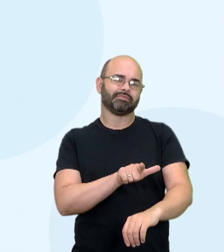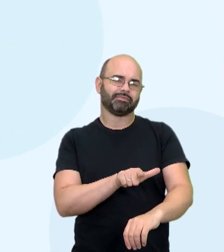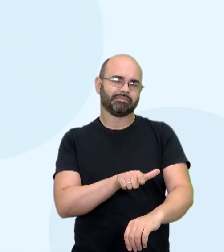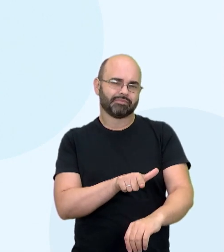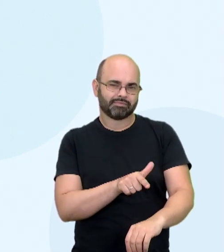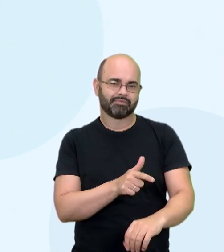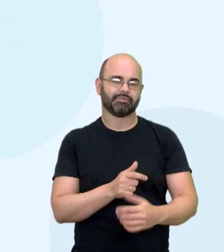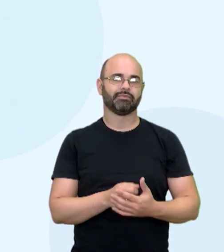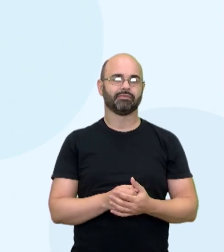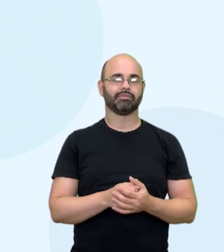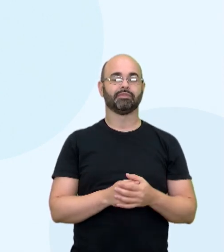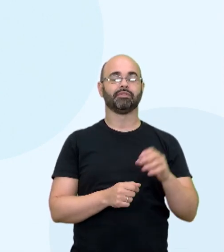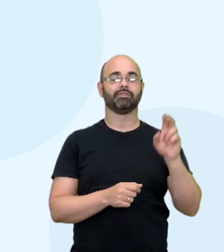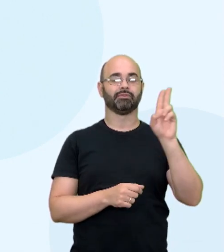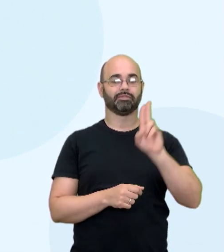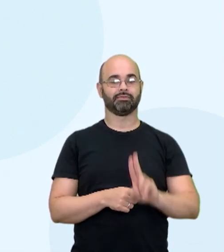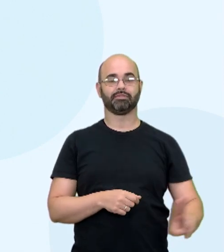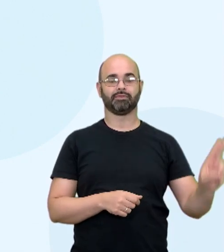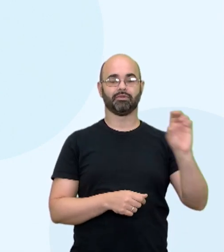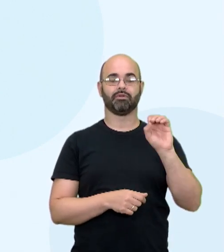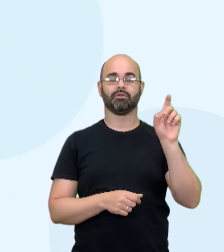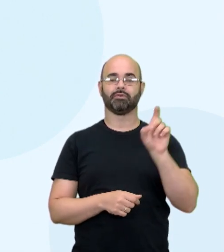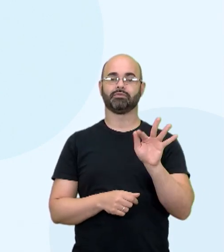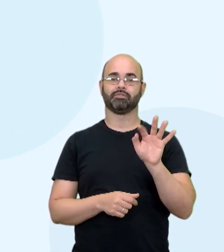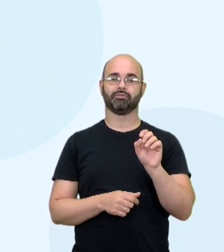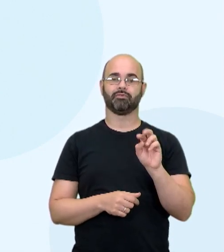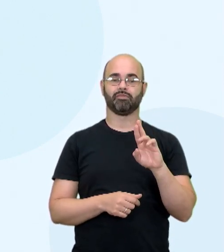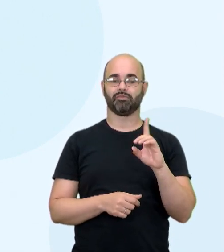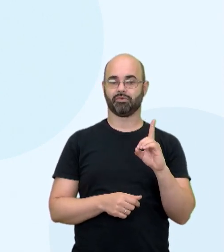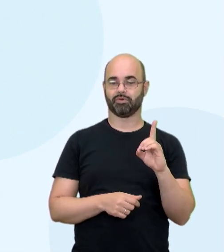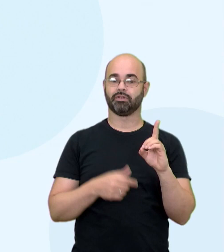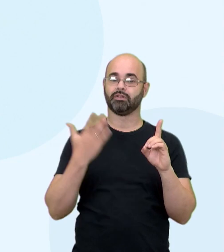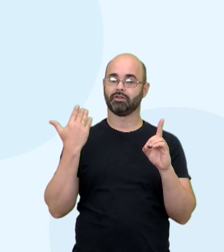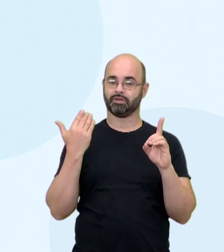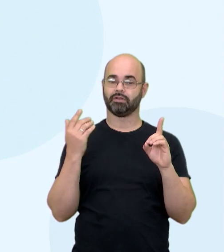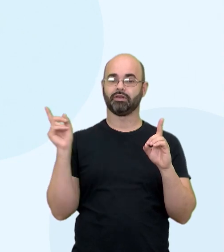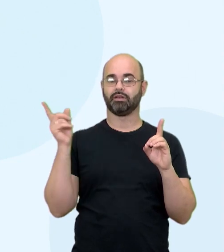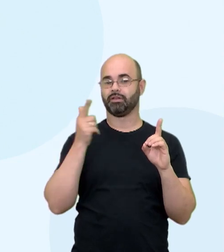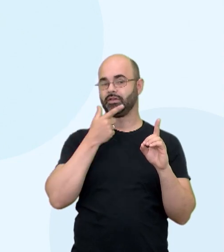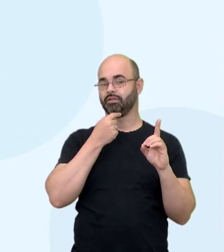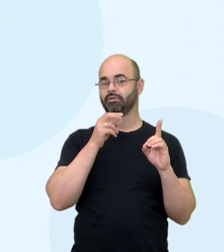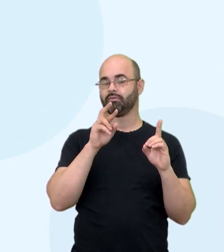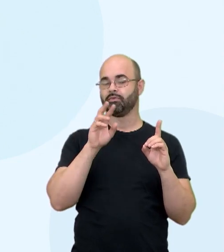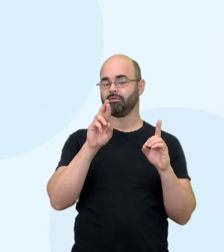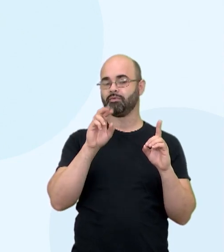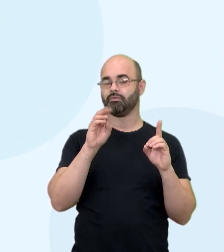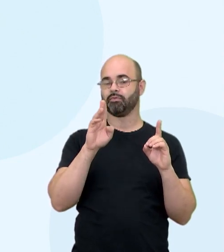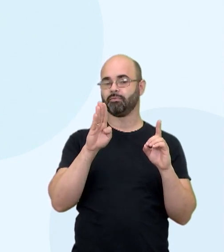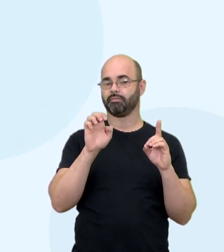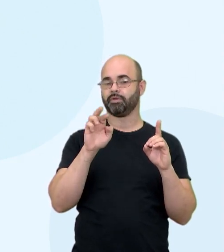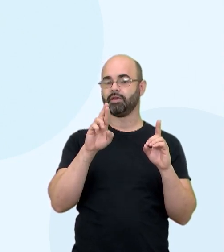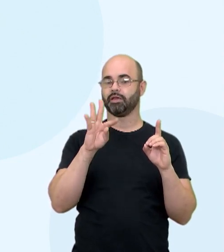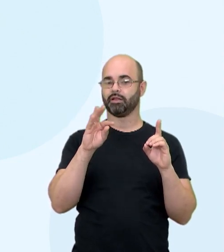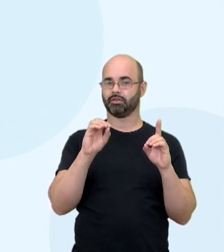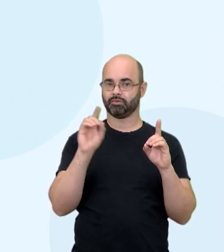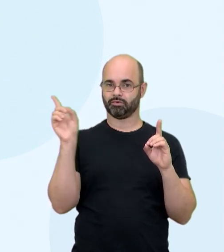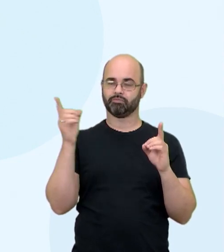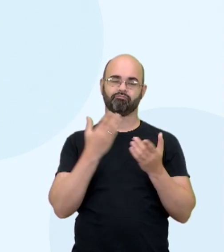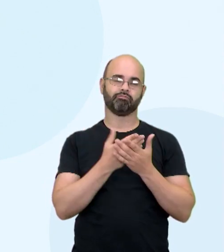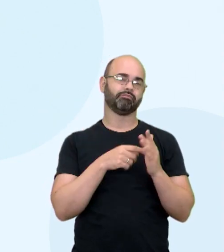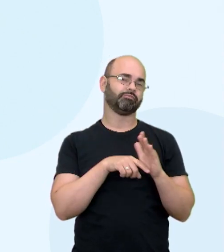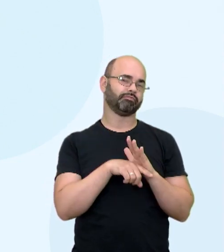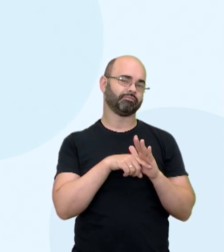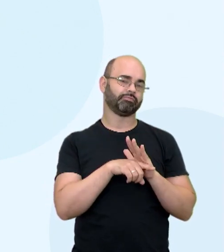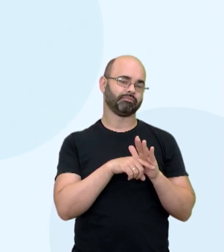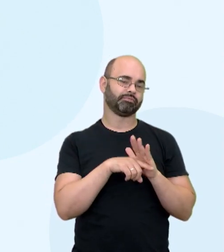A Universidade de Oxford foi onde o Roberto Grosseteste, esse teólogo e cientista inglês, desenvolveu